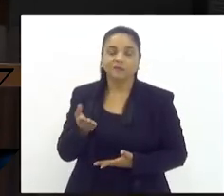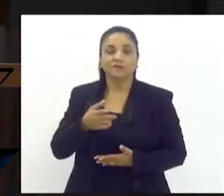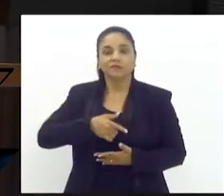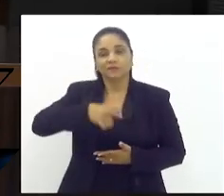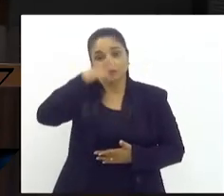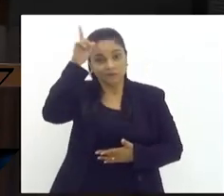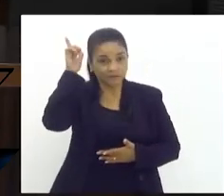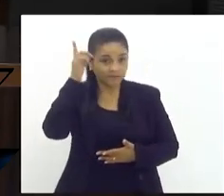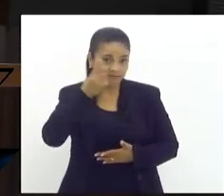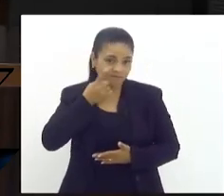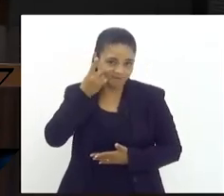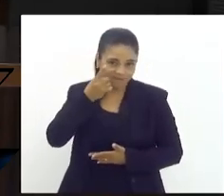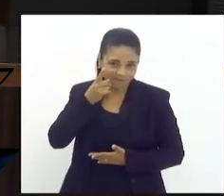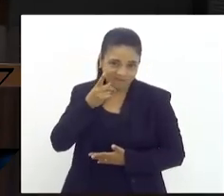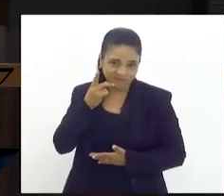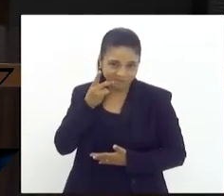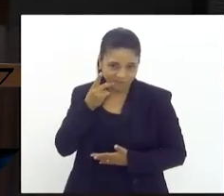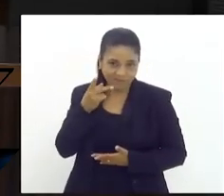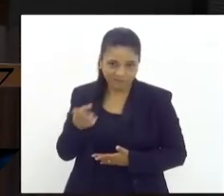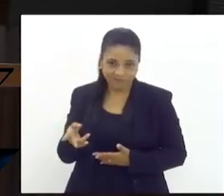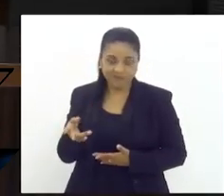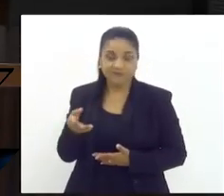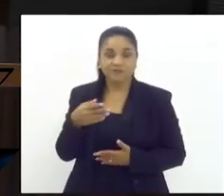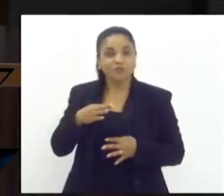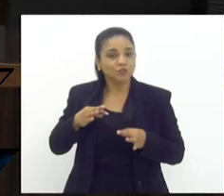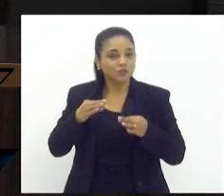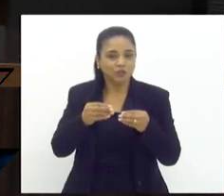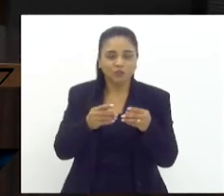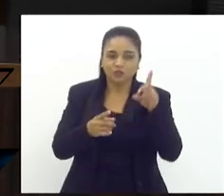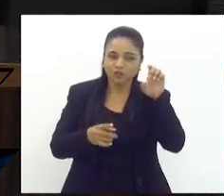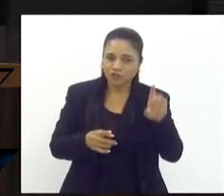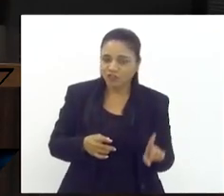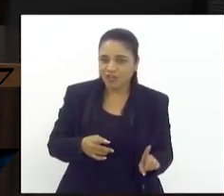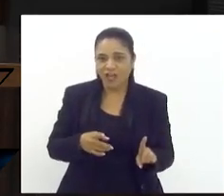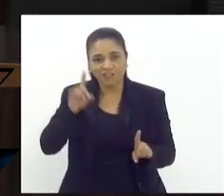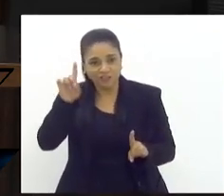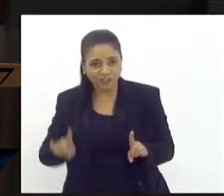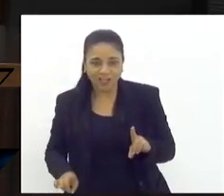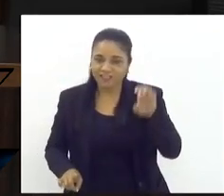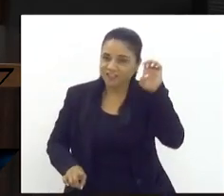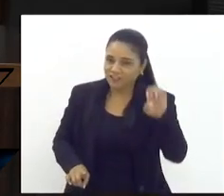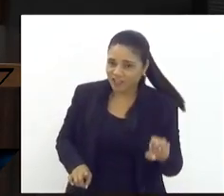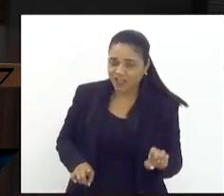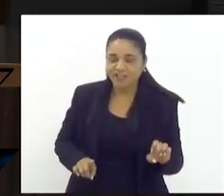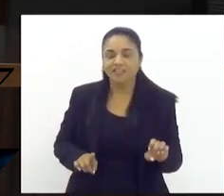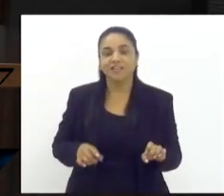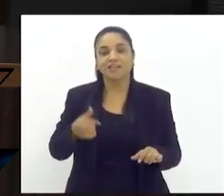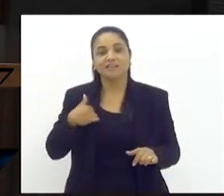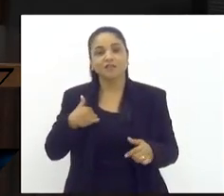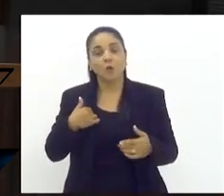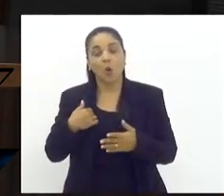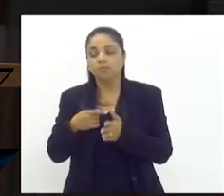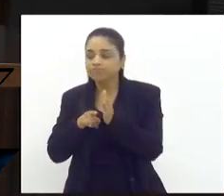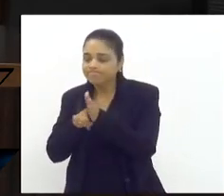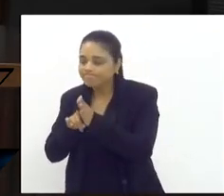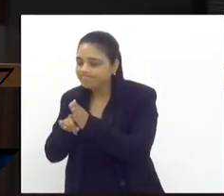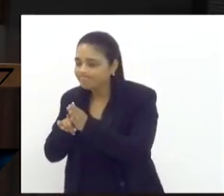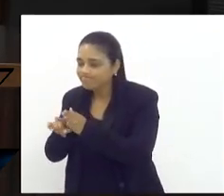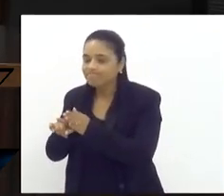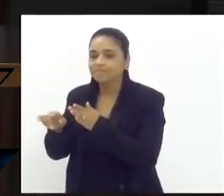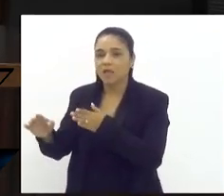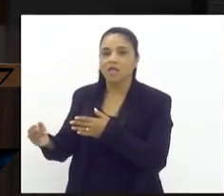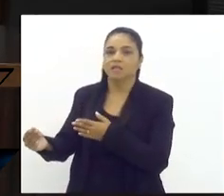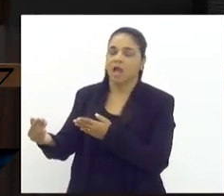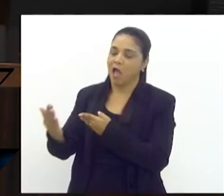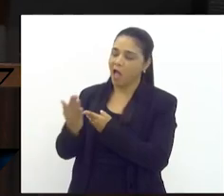Luiz Paulo a gente usa ele até aqui todos de direita de esquerda meu mandato usa muito até como Consultoria e